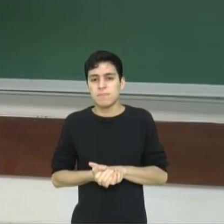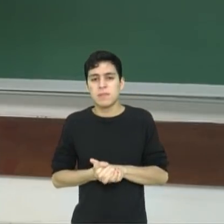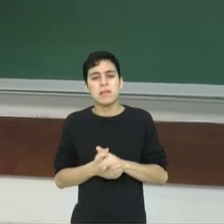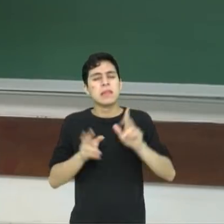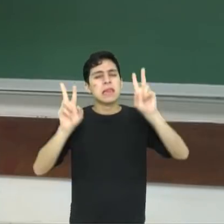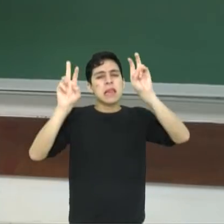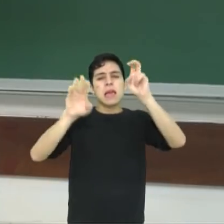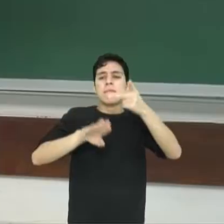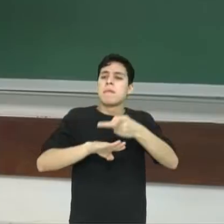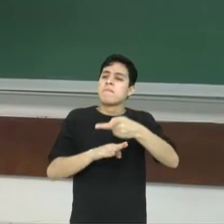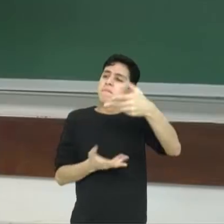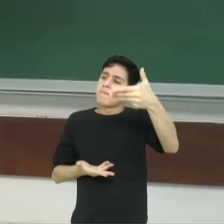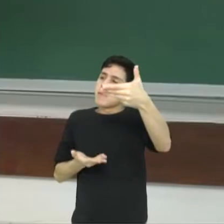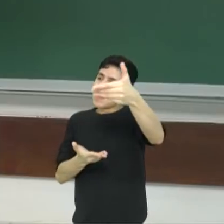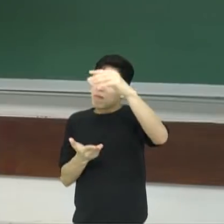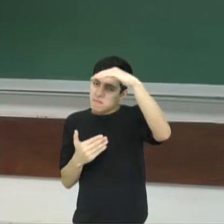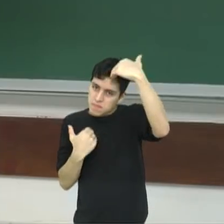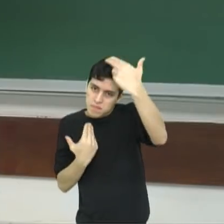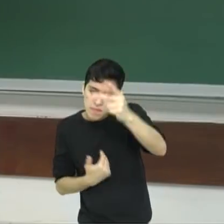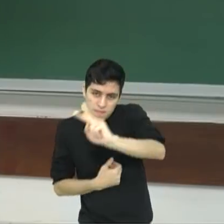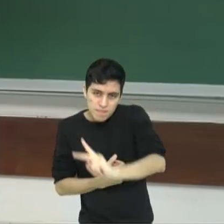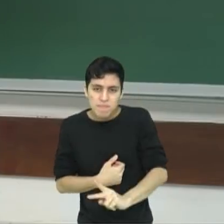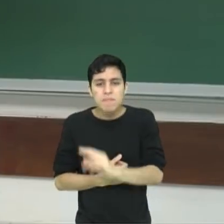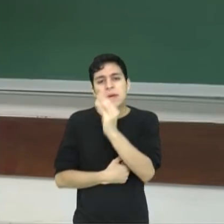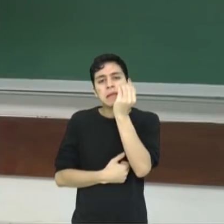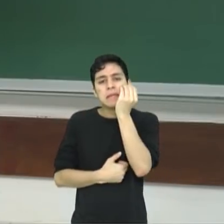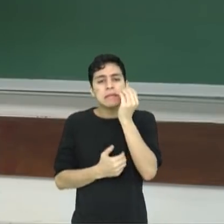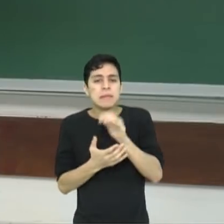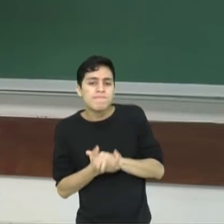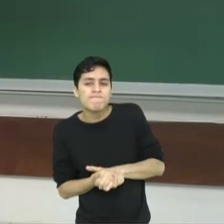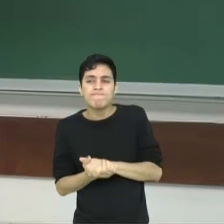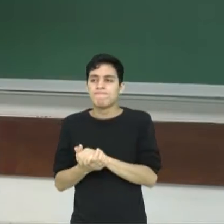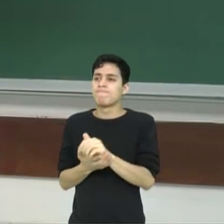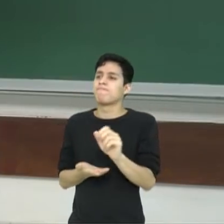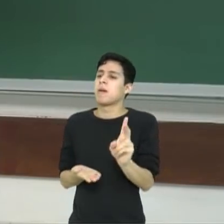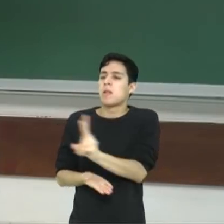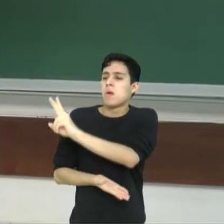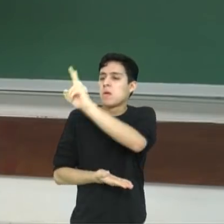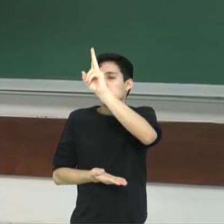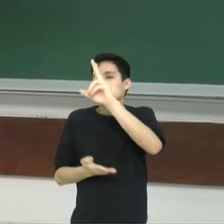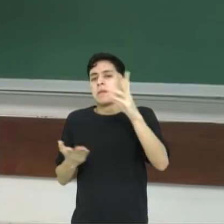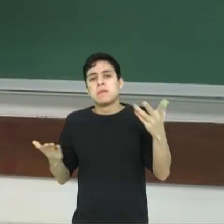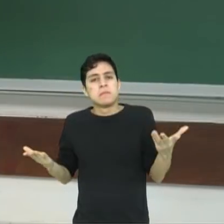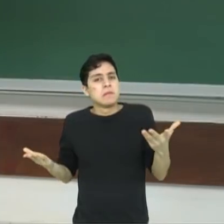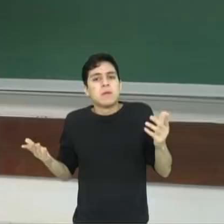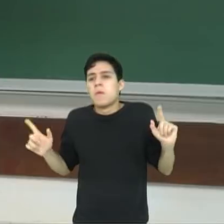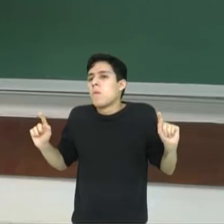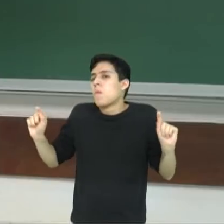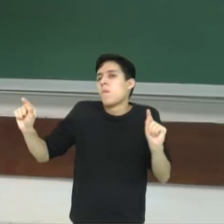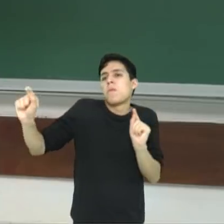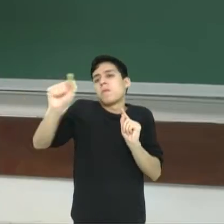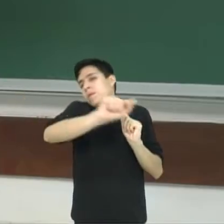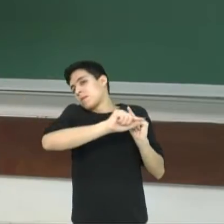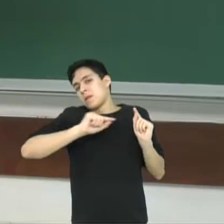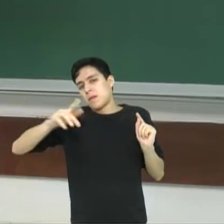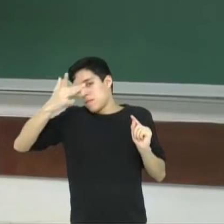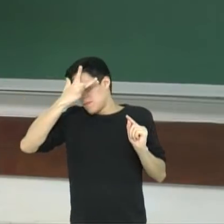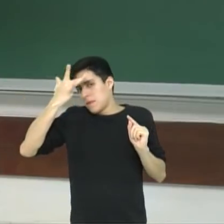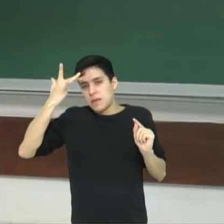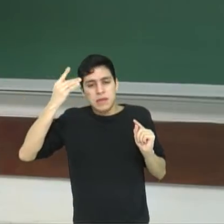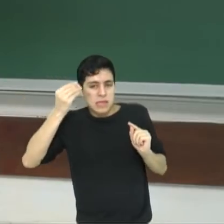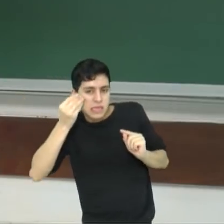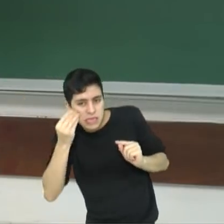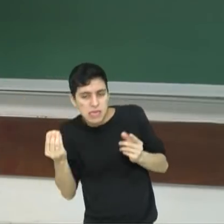Nobel da Paz, para tentar homenagear e valorizar qualquer tipo de intenções que valorizassem, desculpe